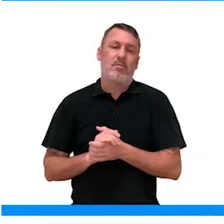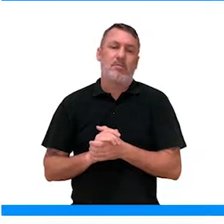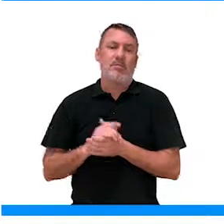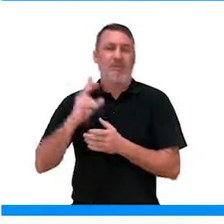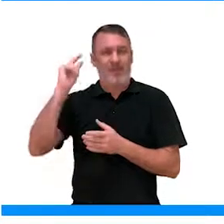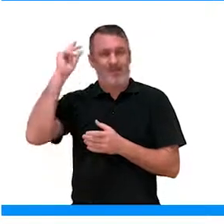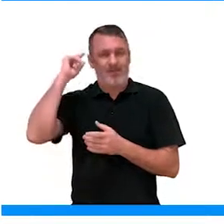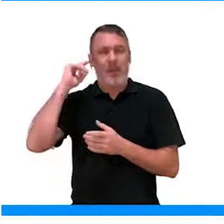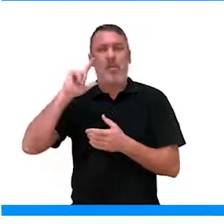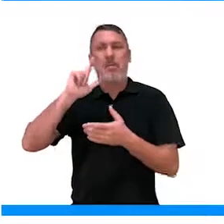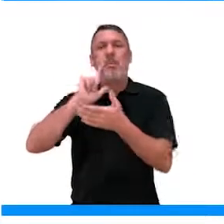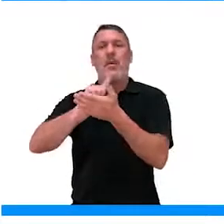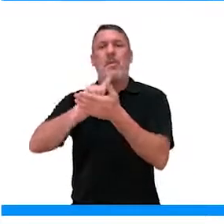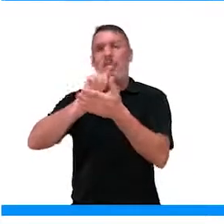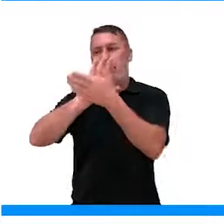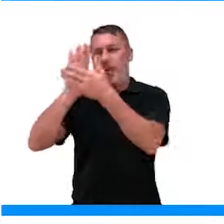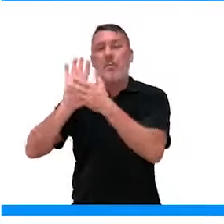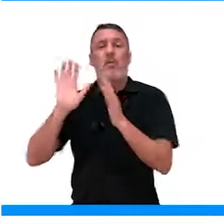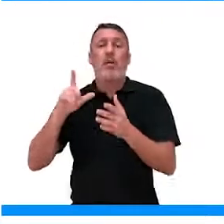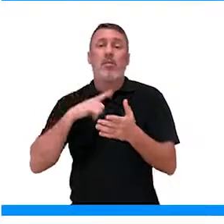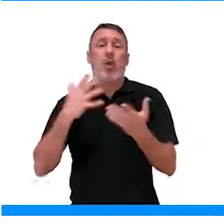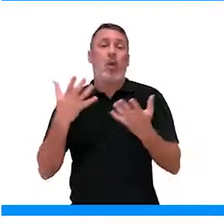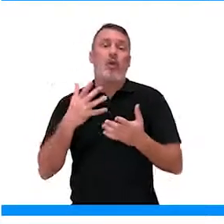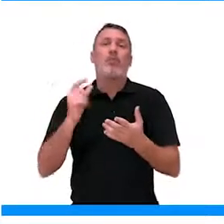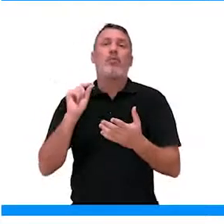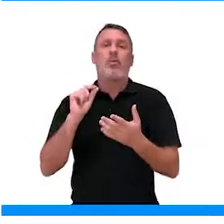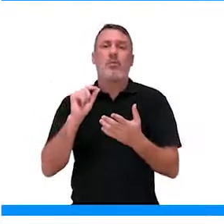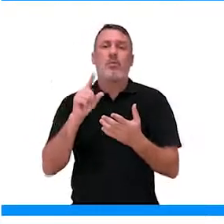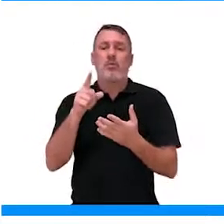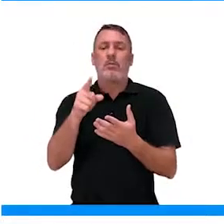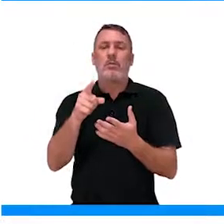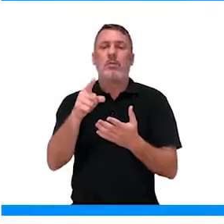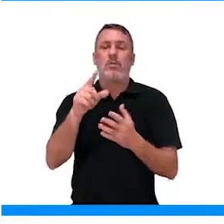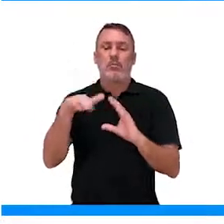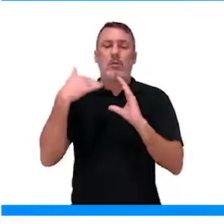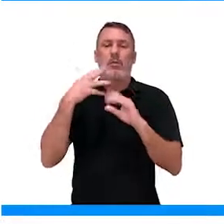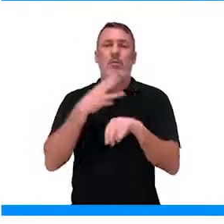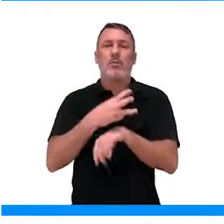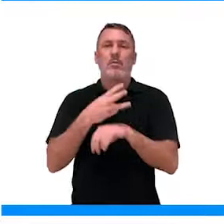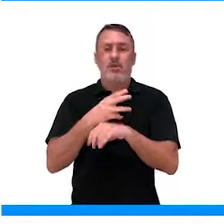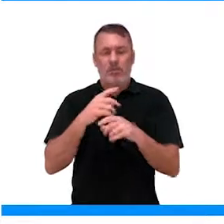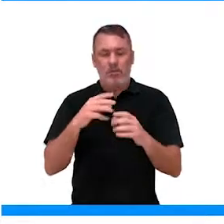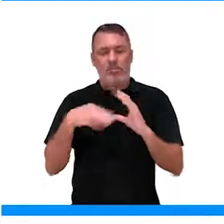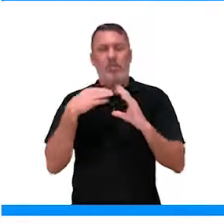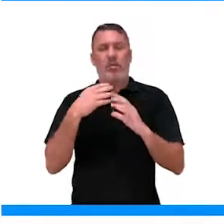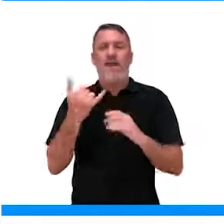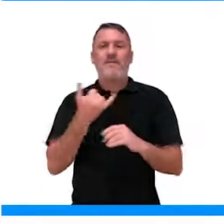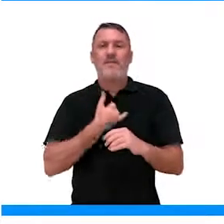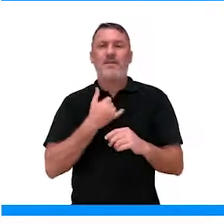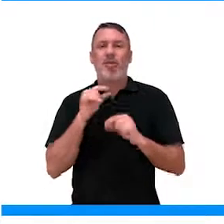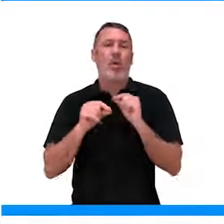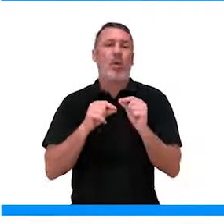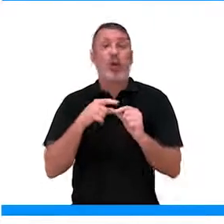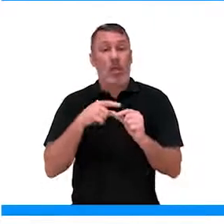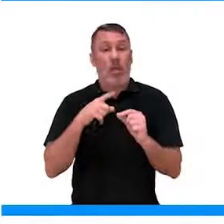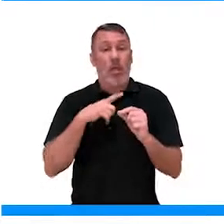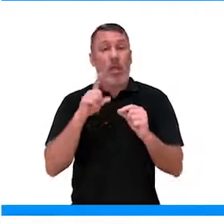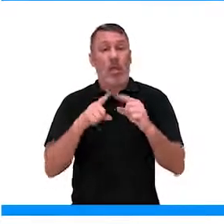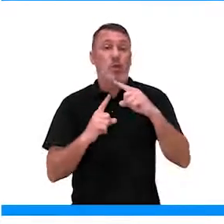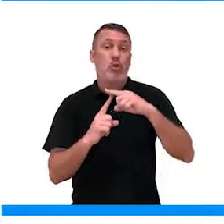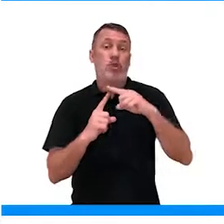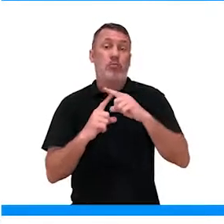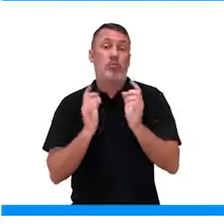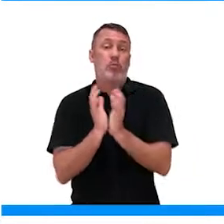por aplicativo, por celular, mas não deixa de ser um gênero textual. Uma mensagem de WhatsApp é uma mensagem, é um recado, é